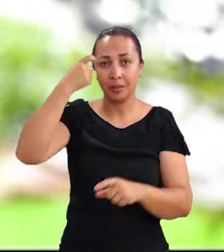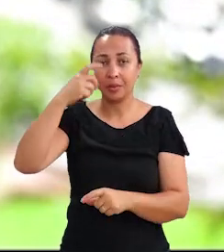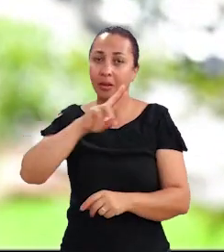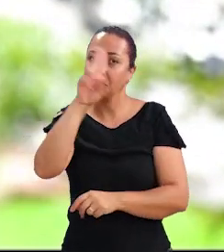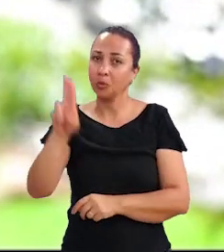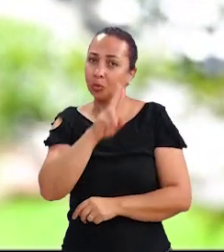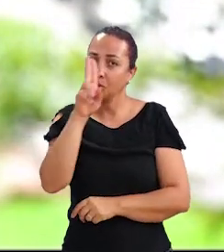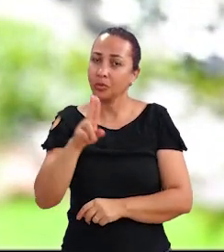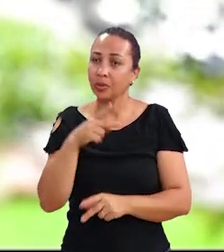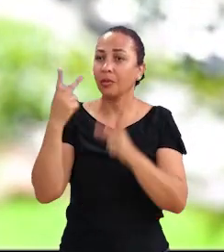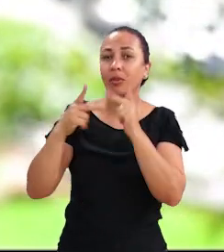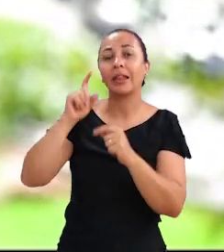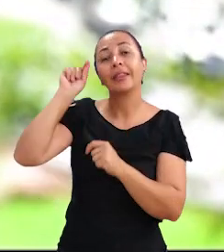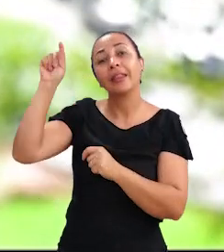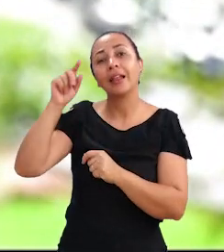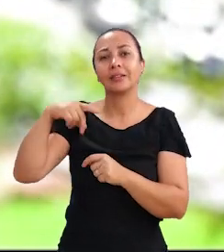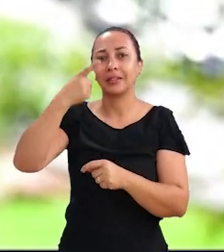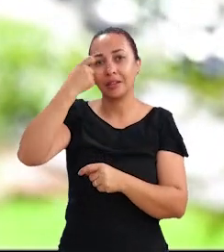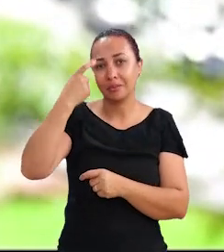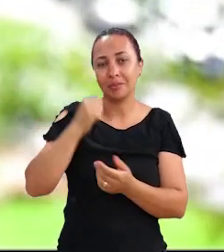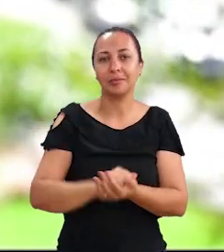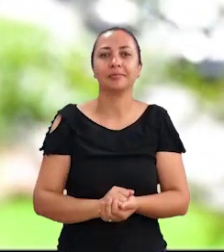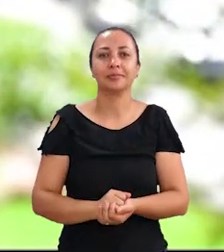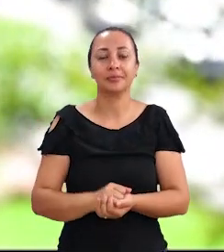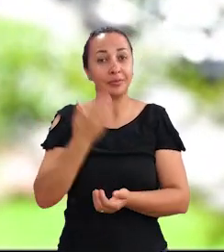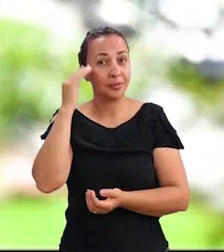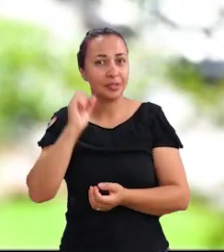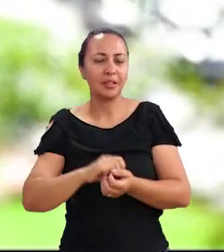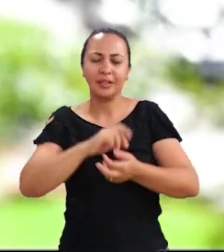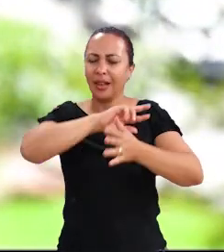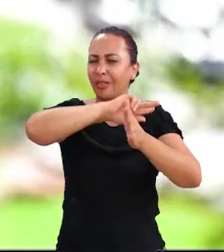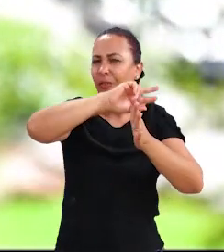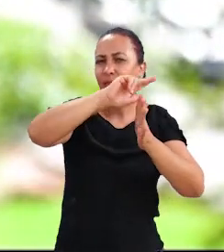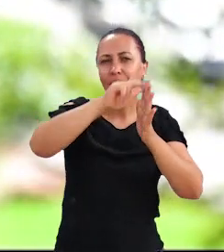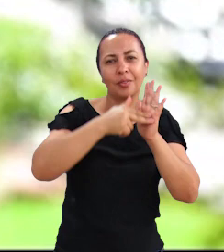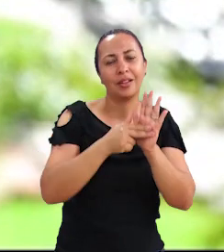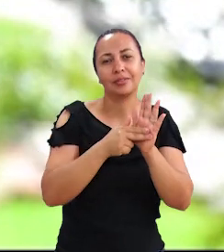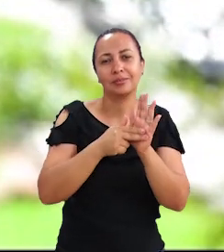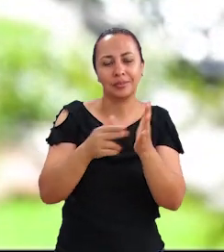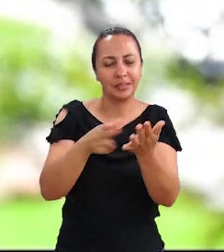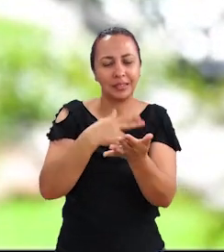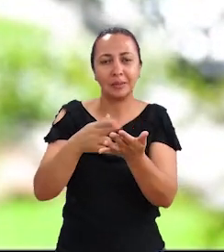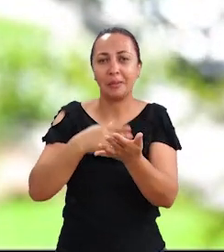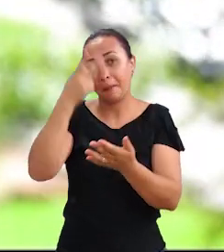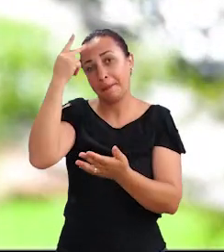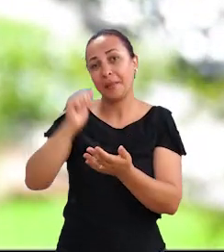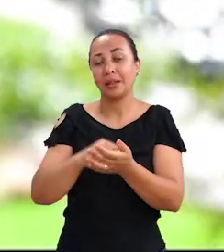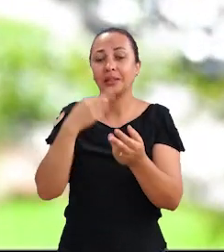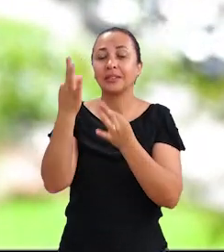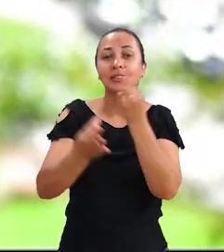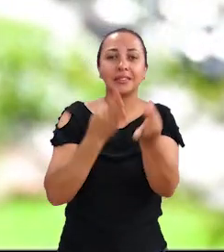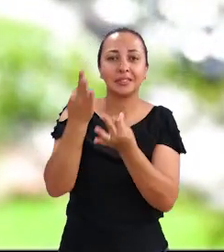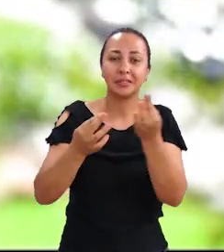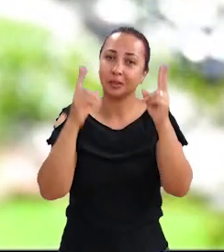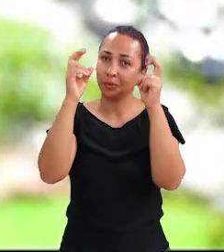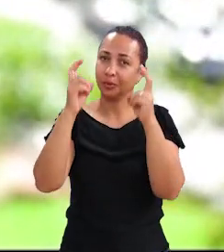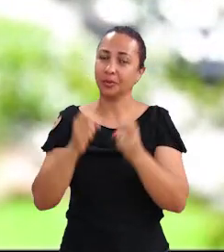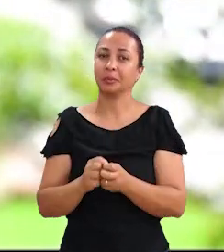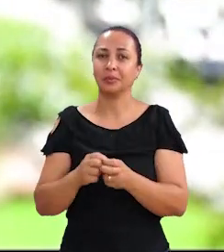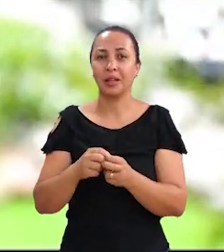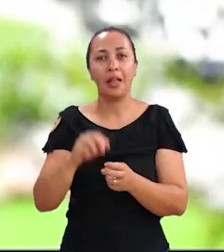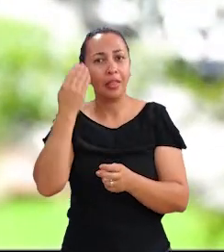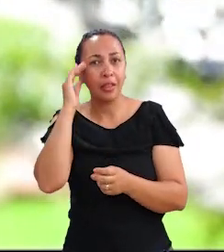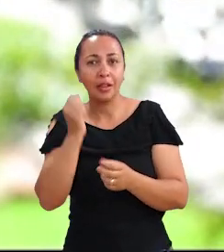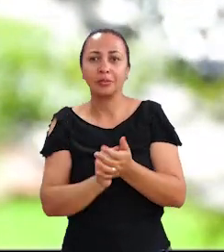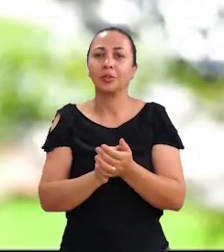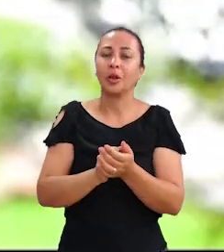estamos utilizando as mídias da Espanha. E consideramos diversas materialidades para tratar do assunto. Estamos